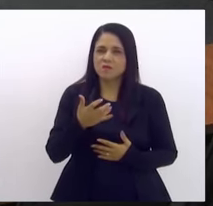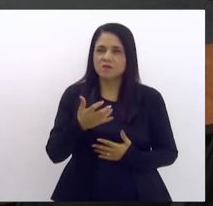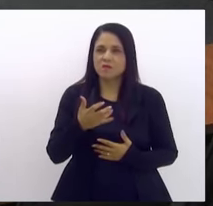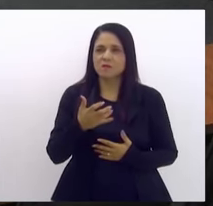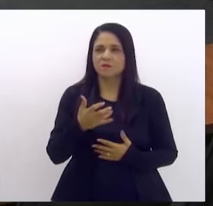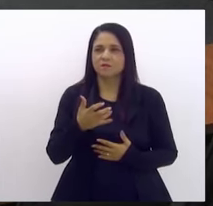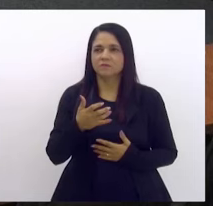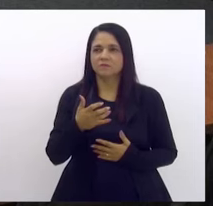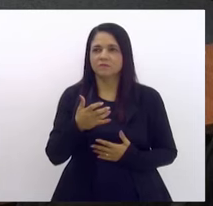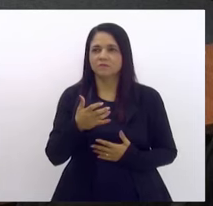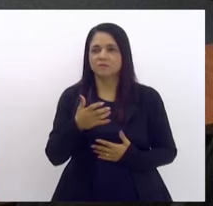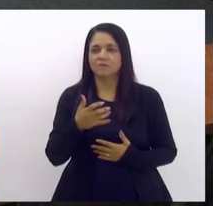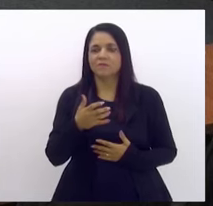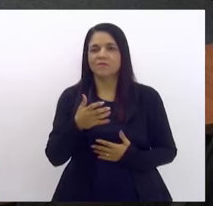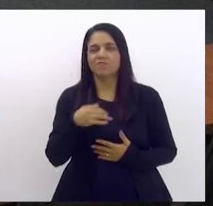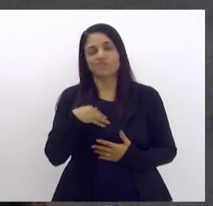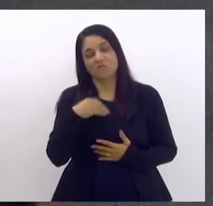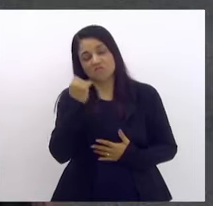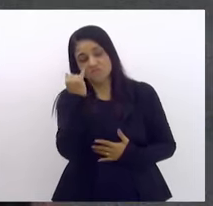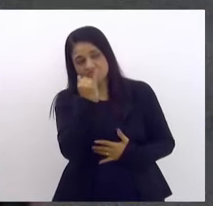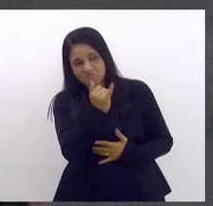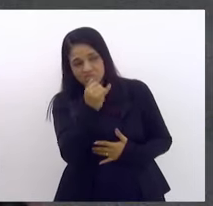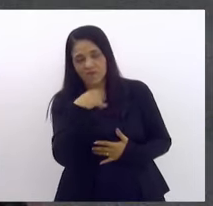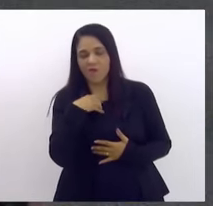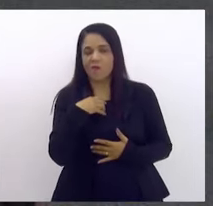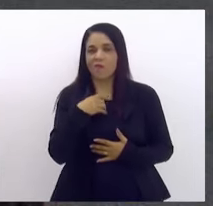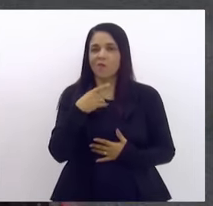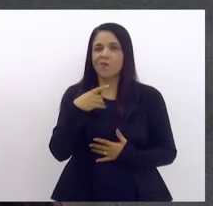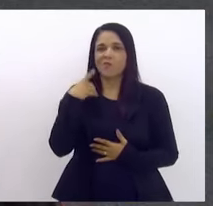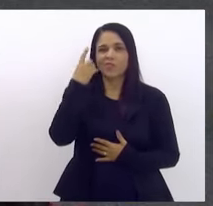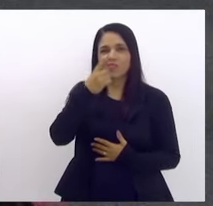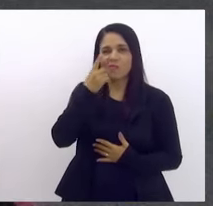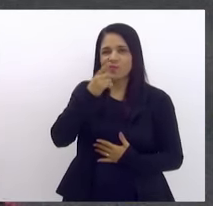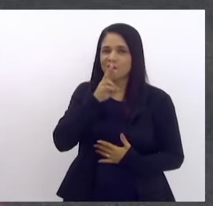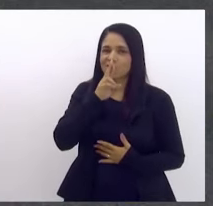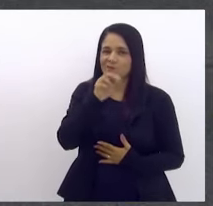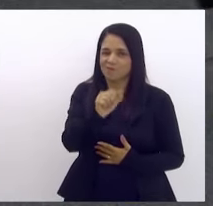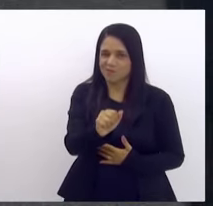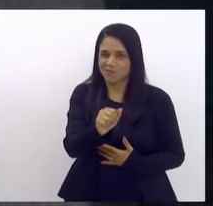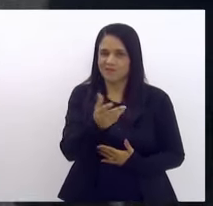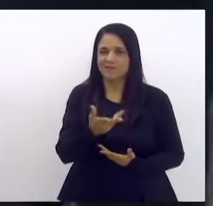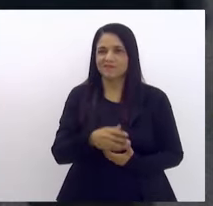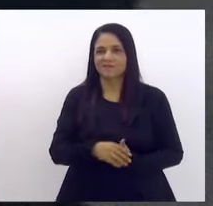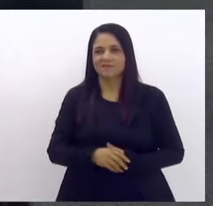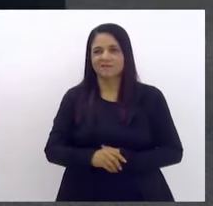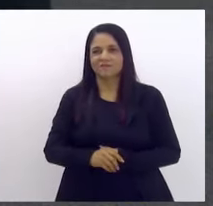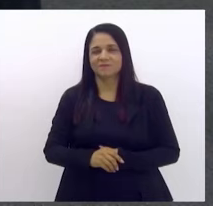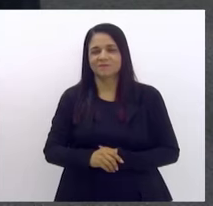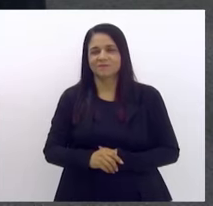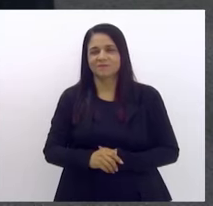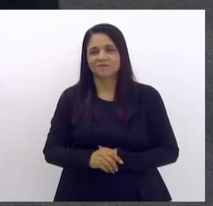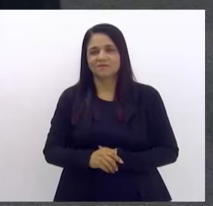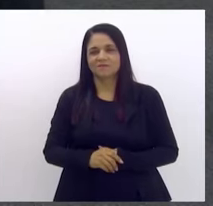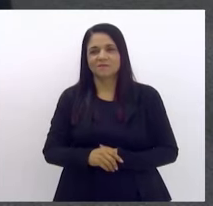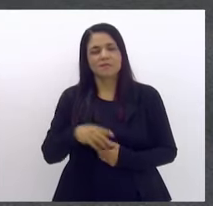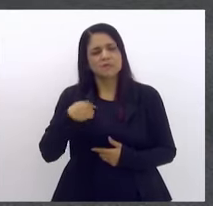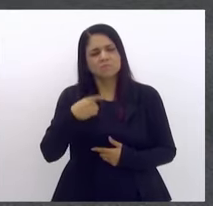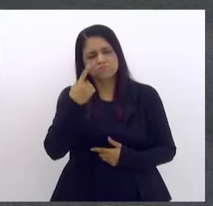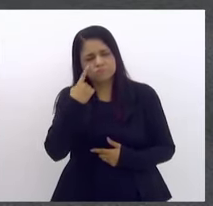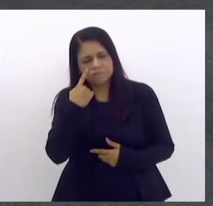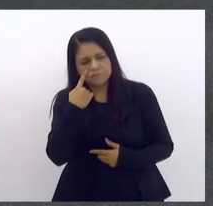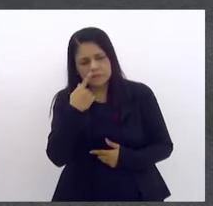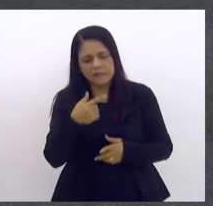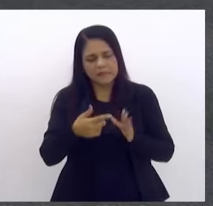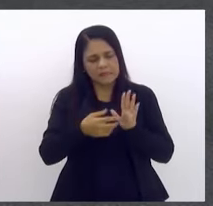senhor relator, e eu prestei atenção ao seu parecer, o